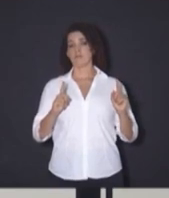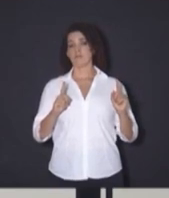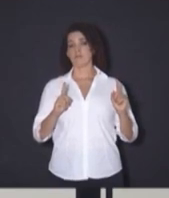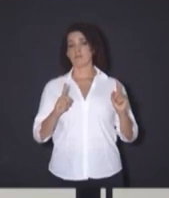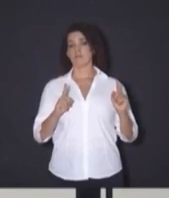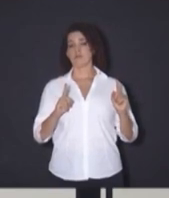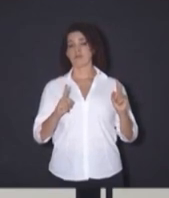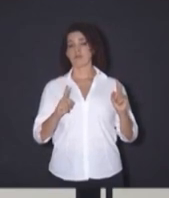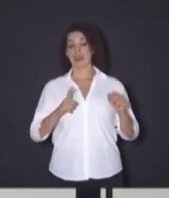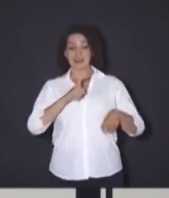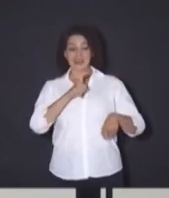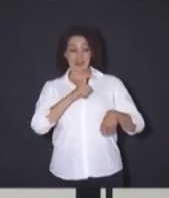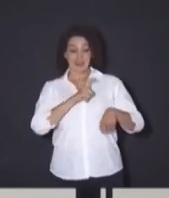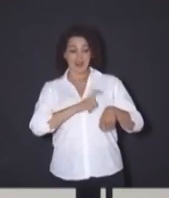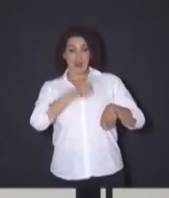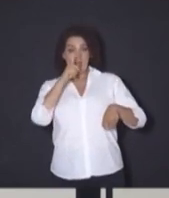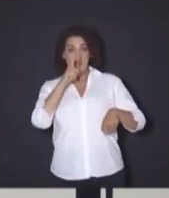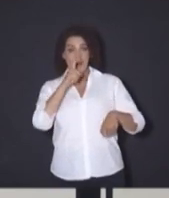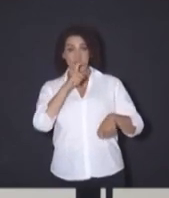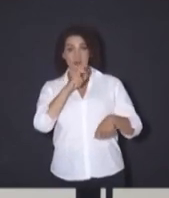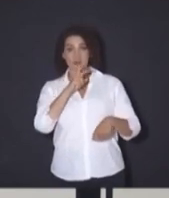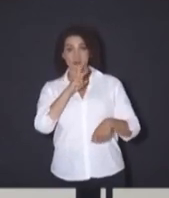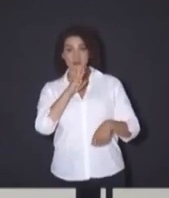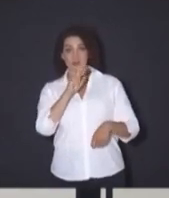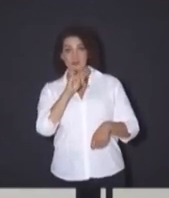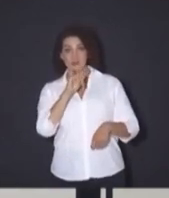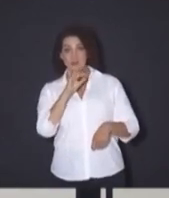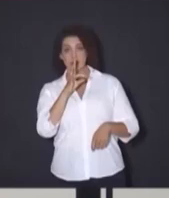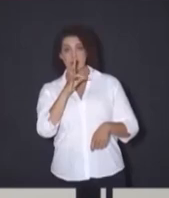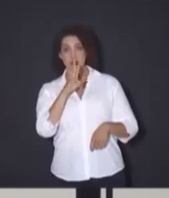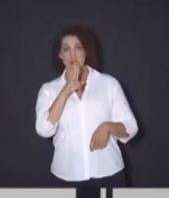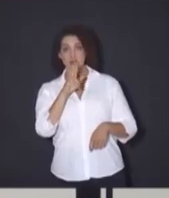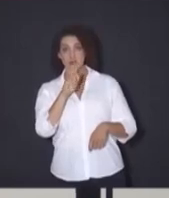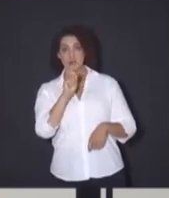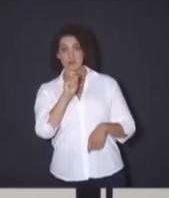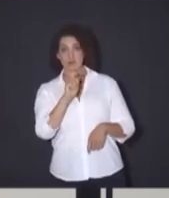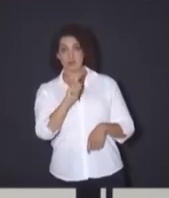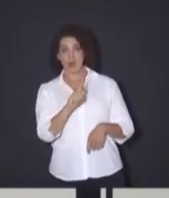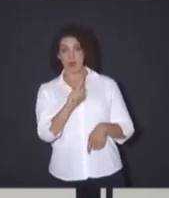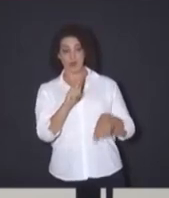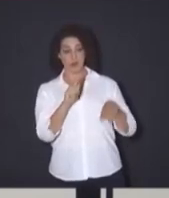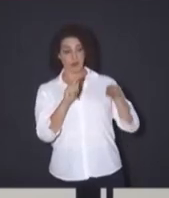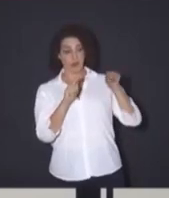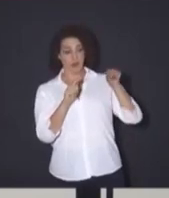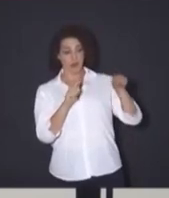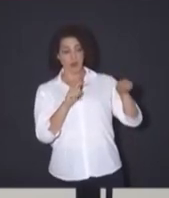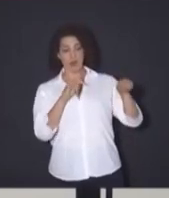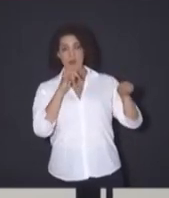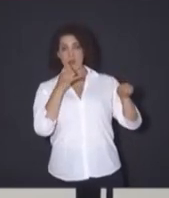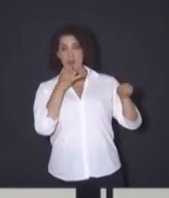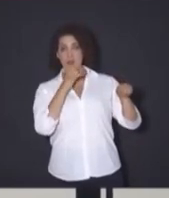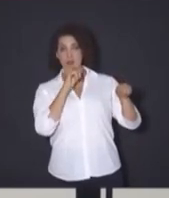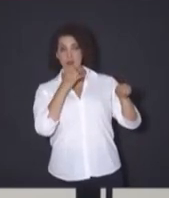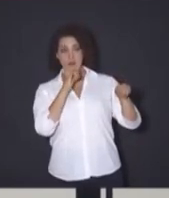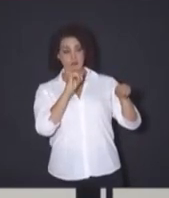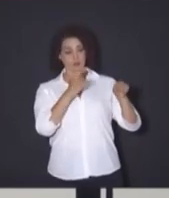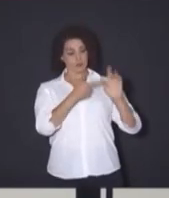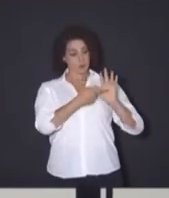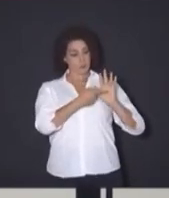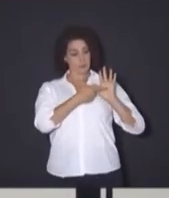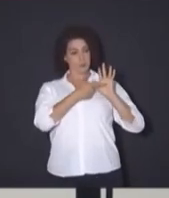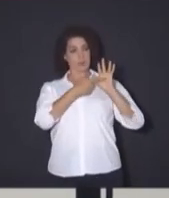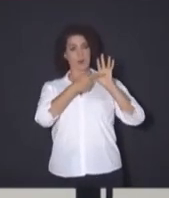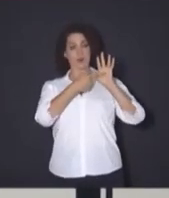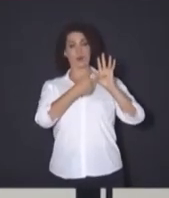durante um ritual em que essa energia, né, se manifesta através